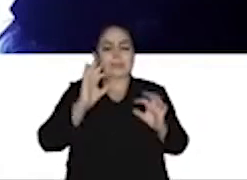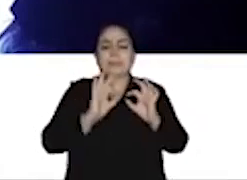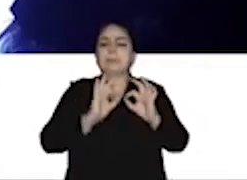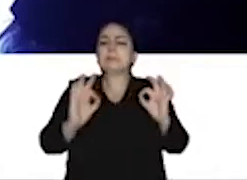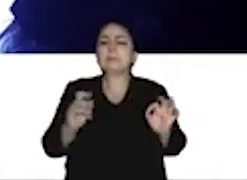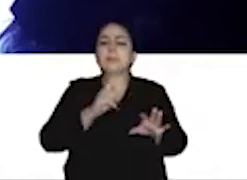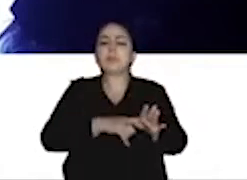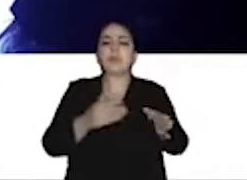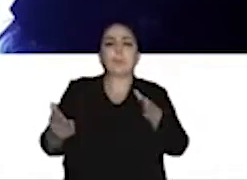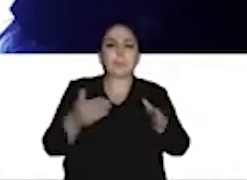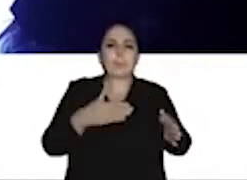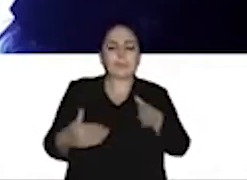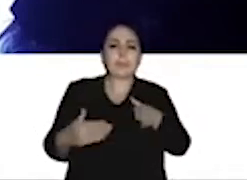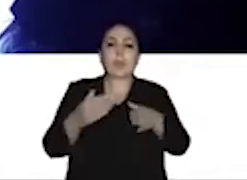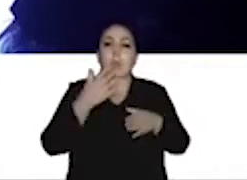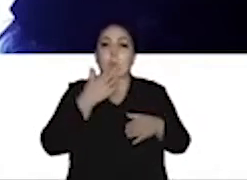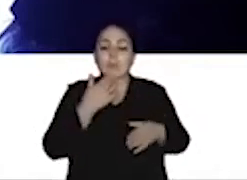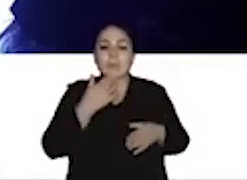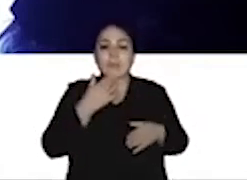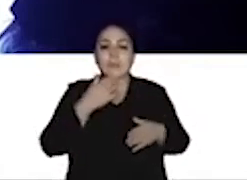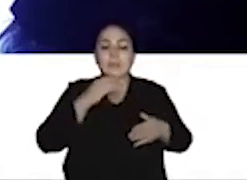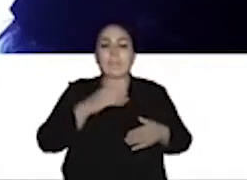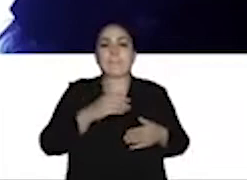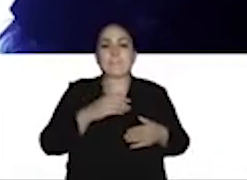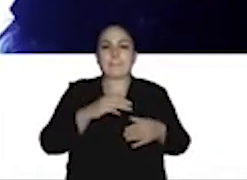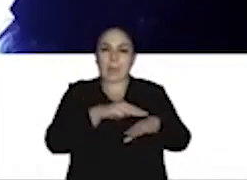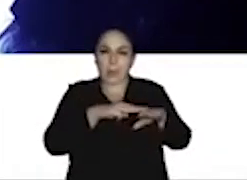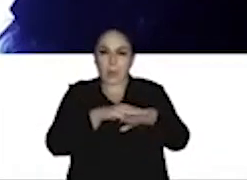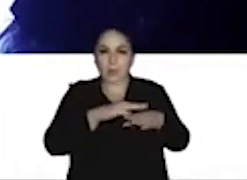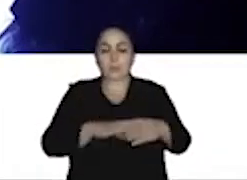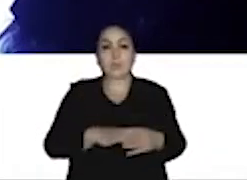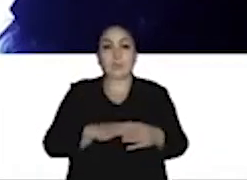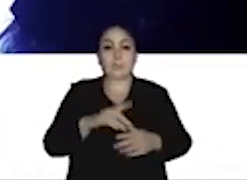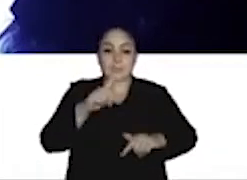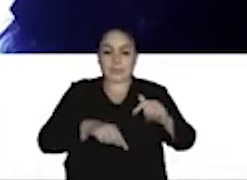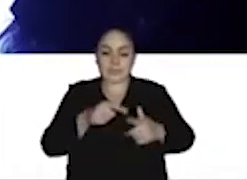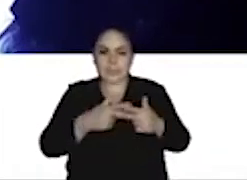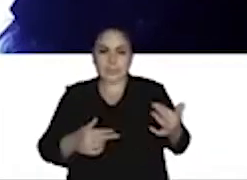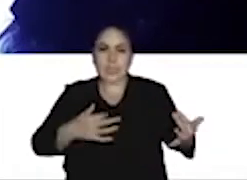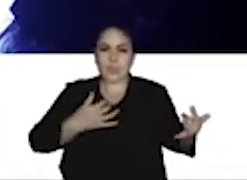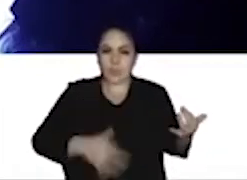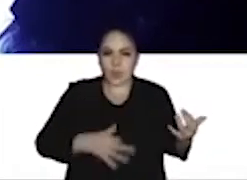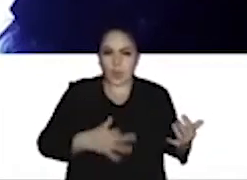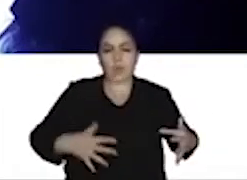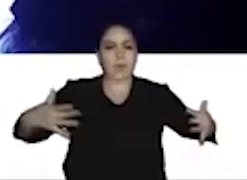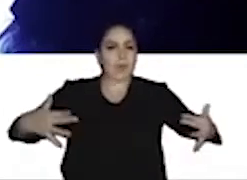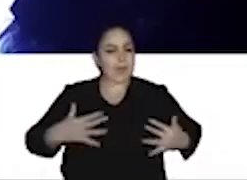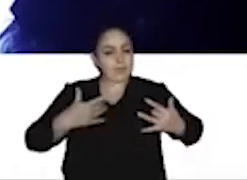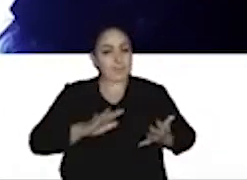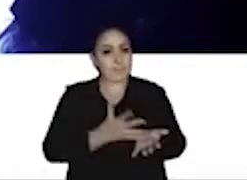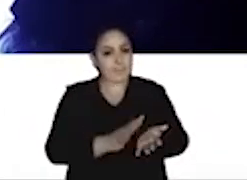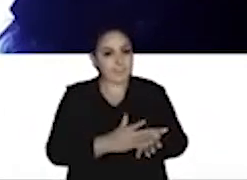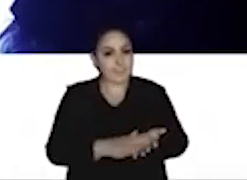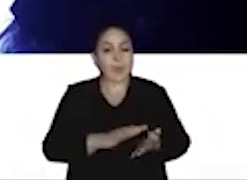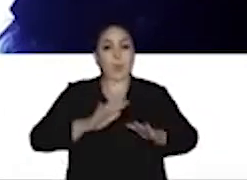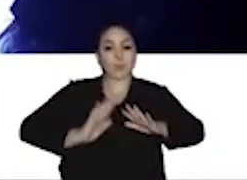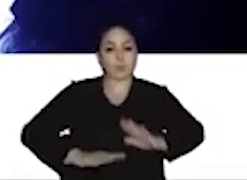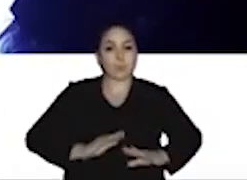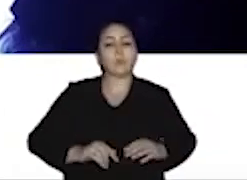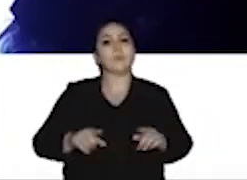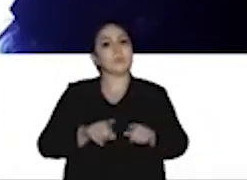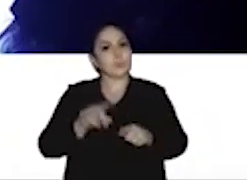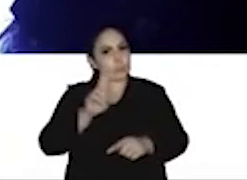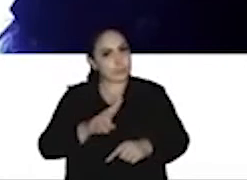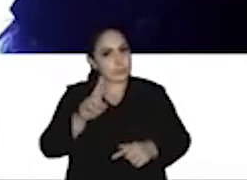simples de época em tons pastéis. Instrumentos musicais como violão, gaita, pandeiro e bumbo serão